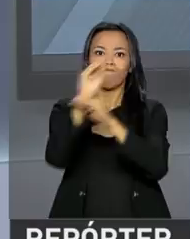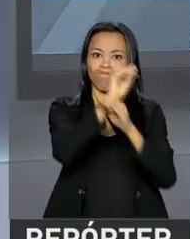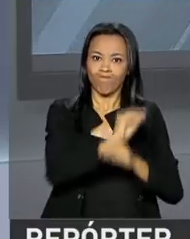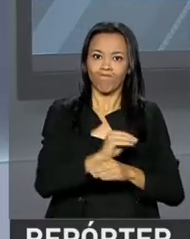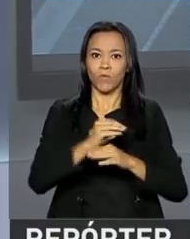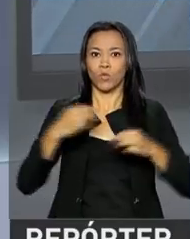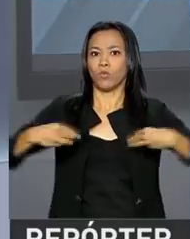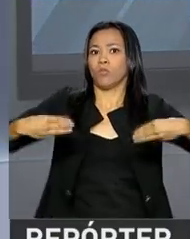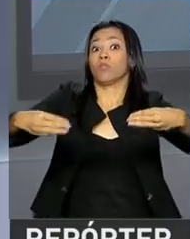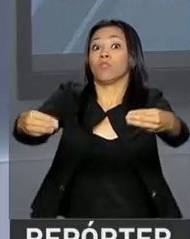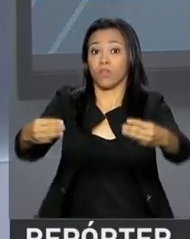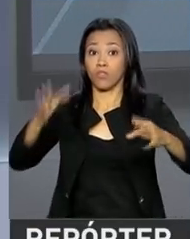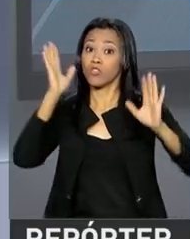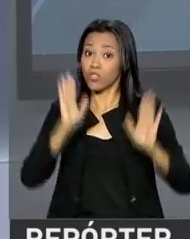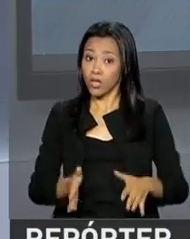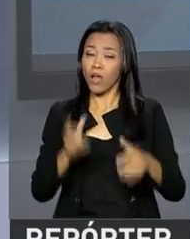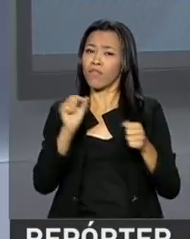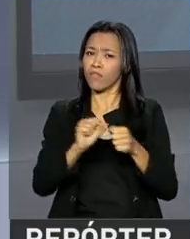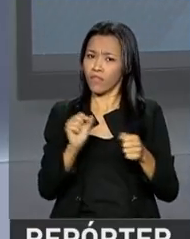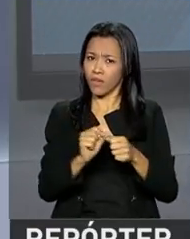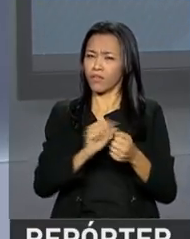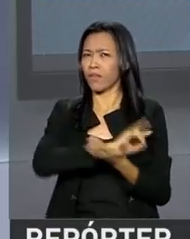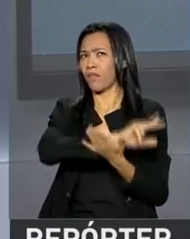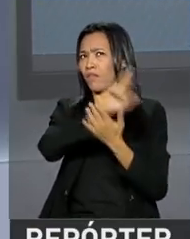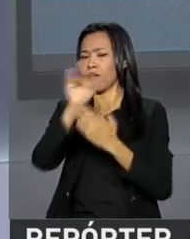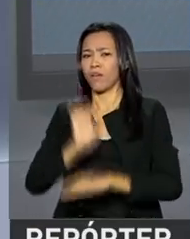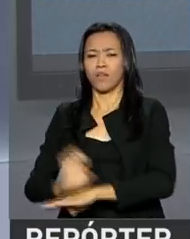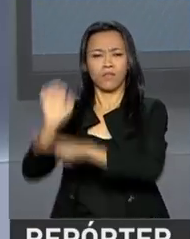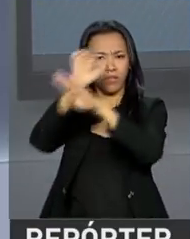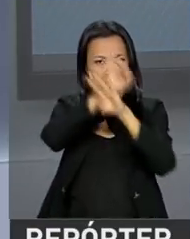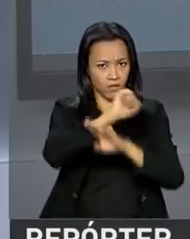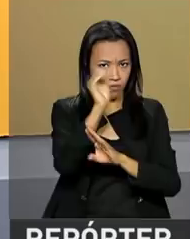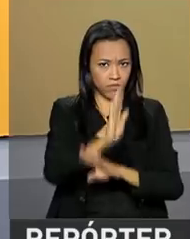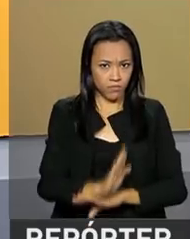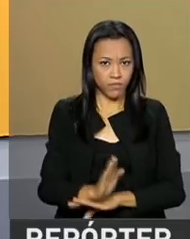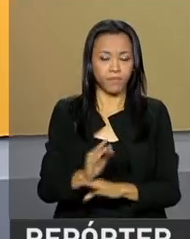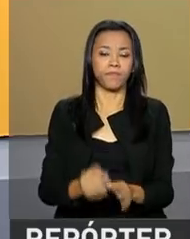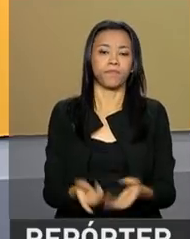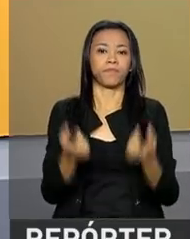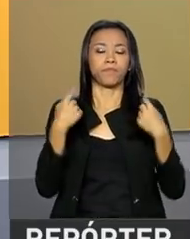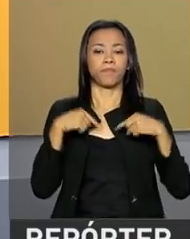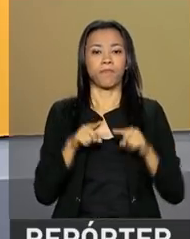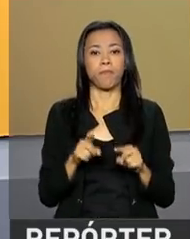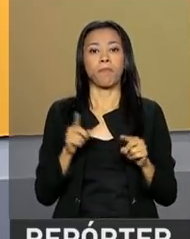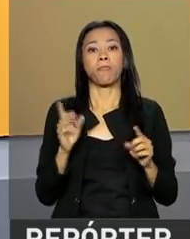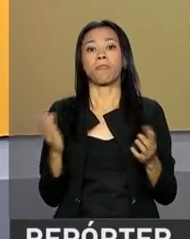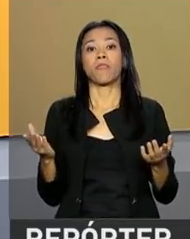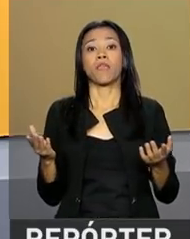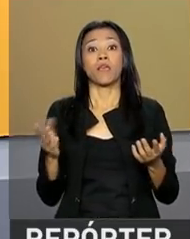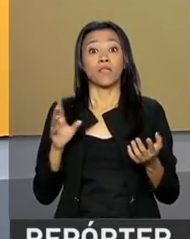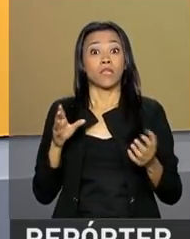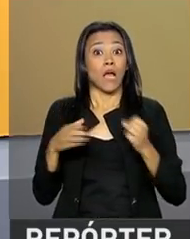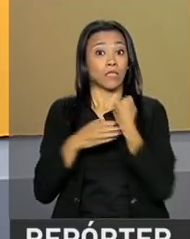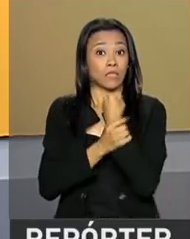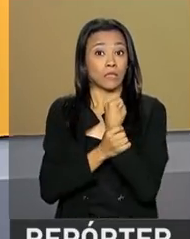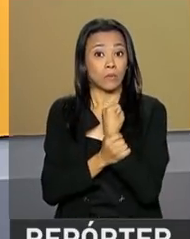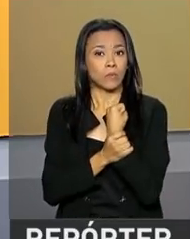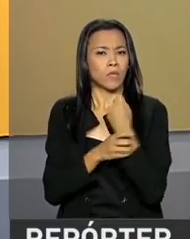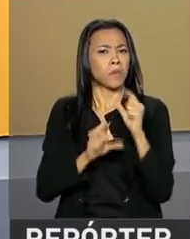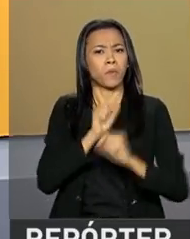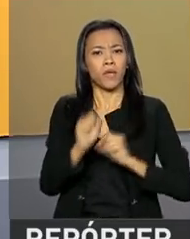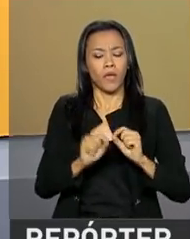como já foi feito em vários estados brasileiros e assegurar a qualidade dos medicamentos